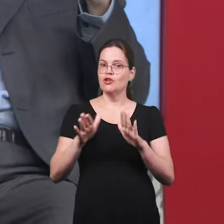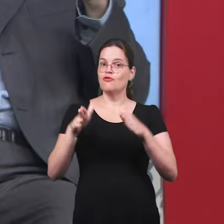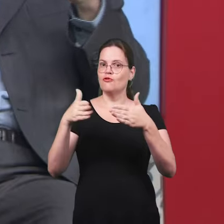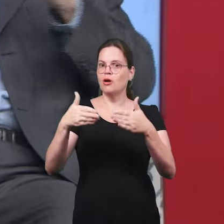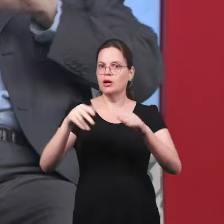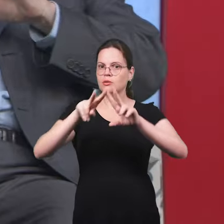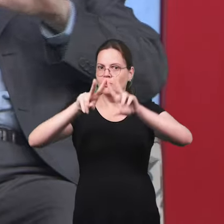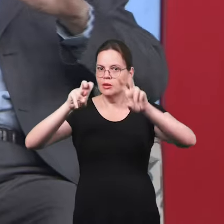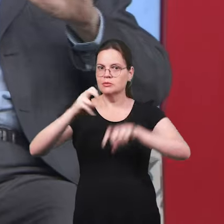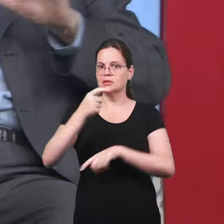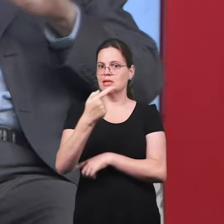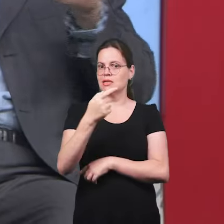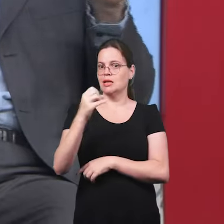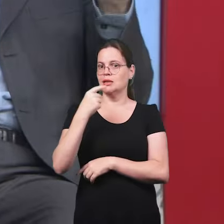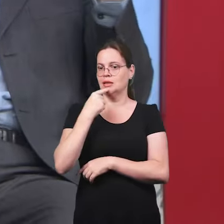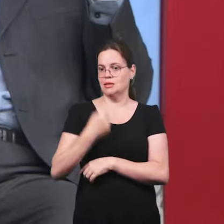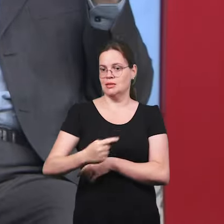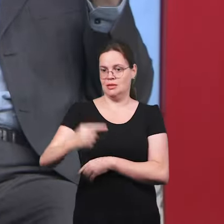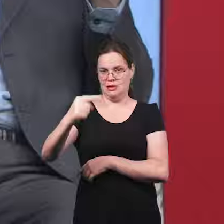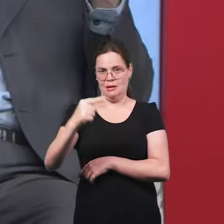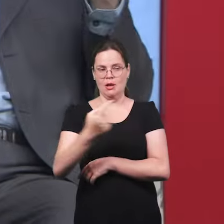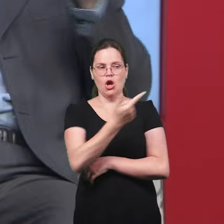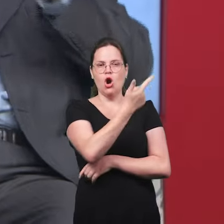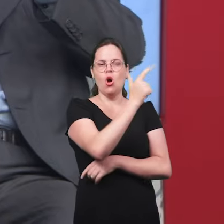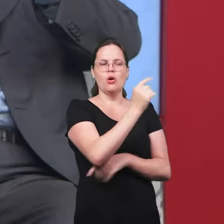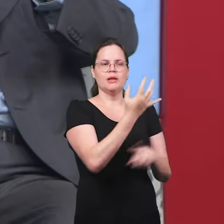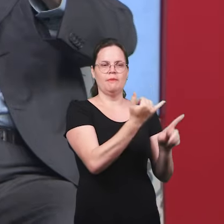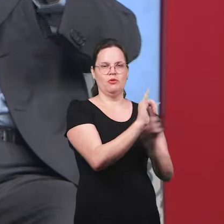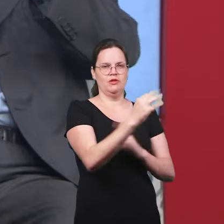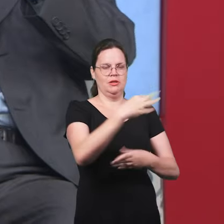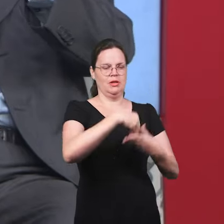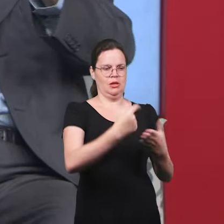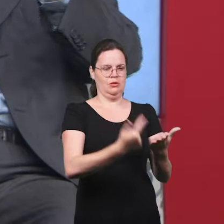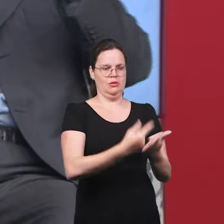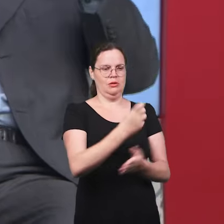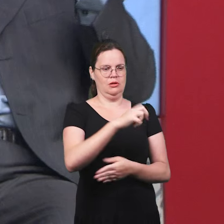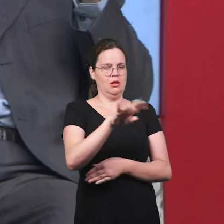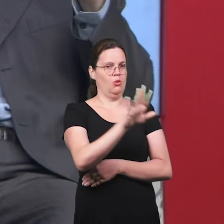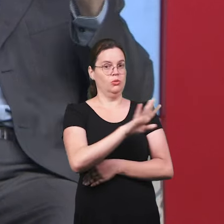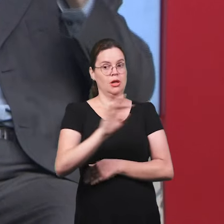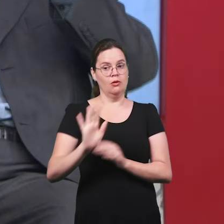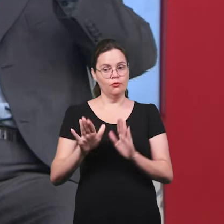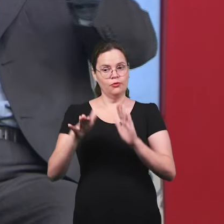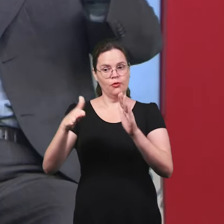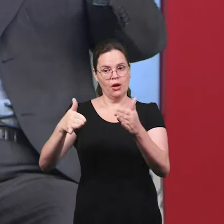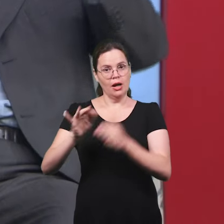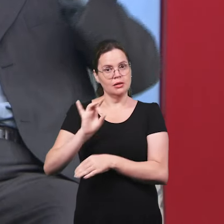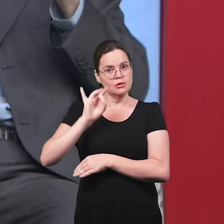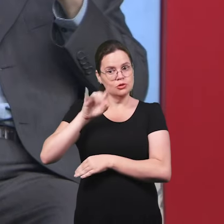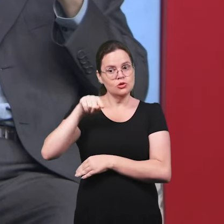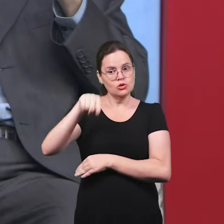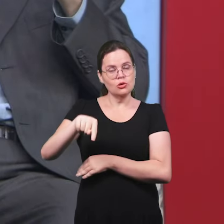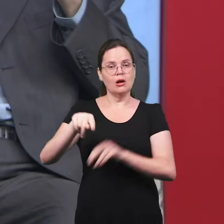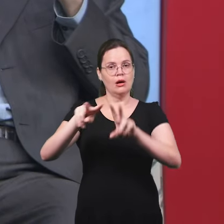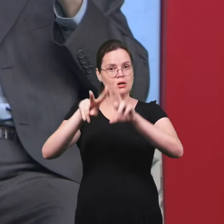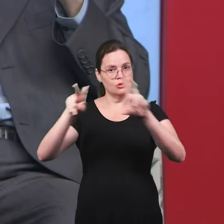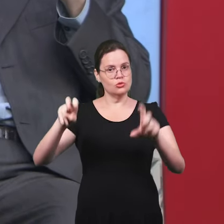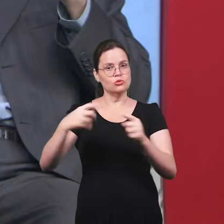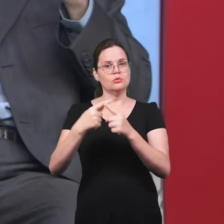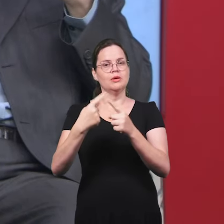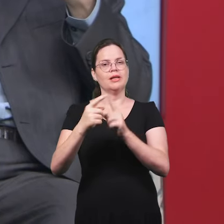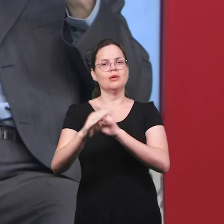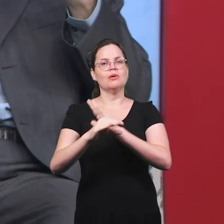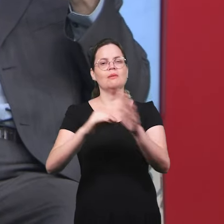até isolada, que não estamos analisando as profecias de Daniel, senão somente esse capítulo 9, que fala das 70